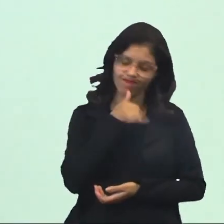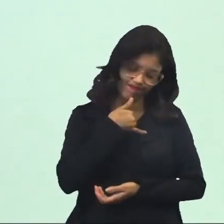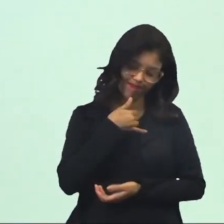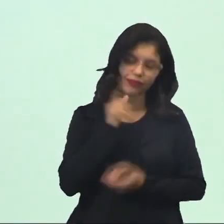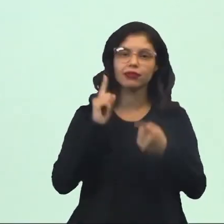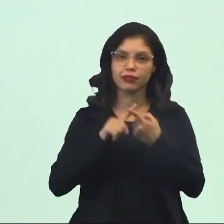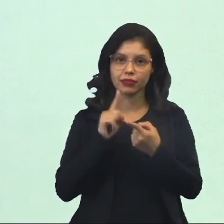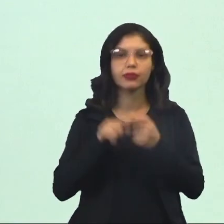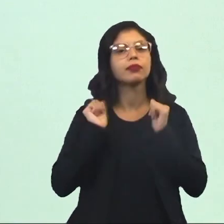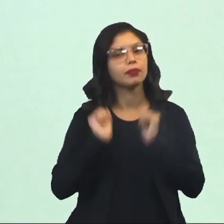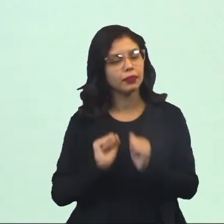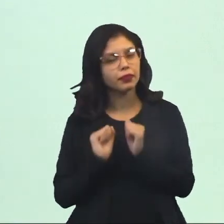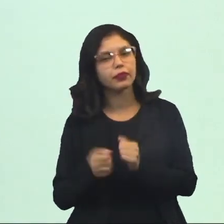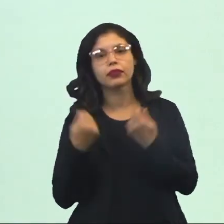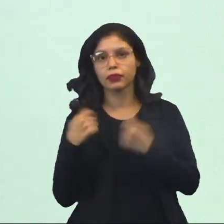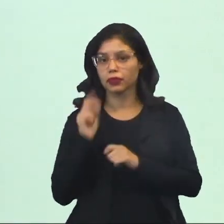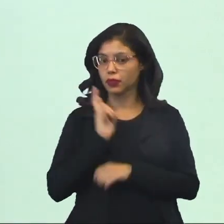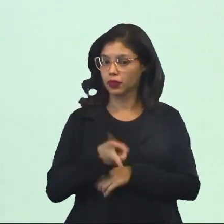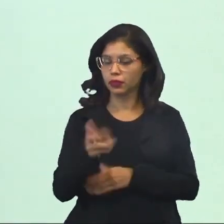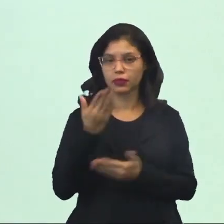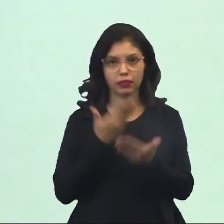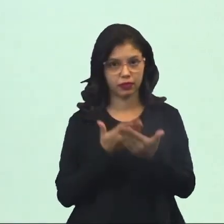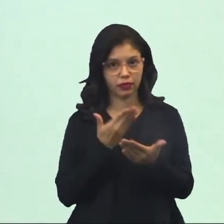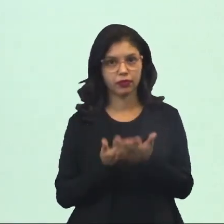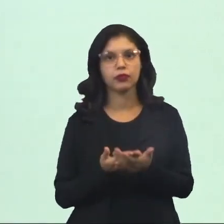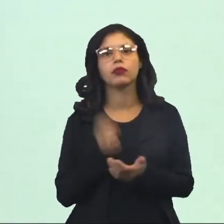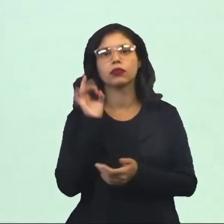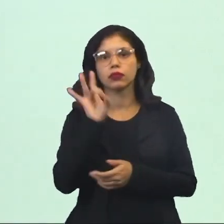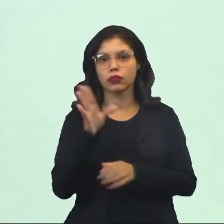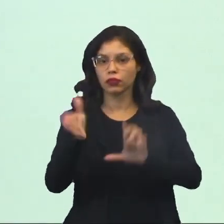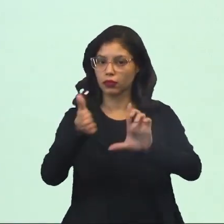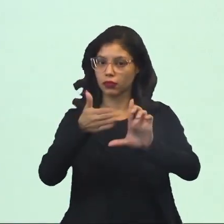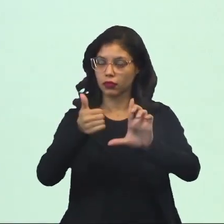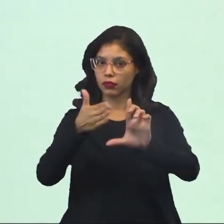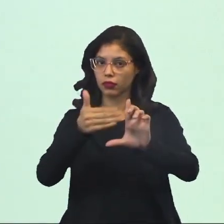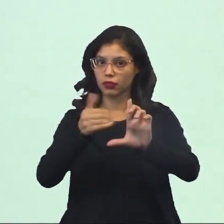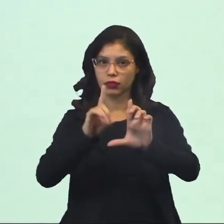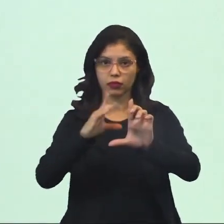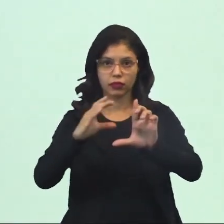porque você pode e deve continuar estudando. É só você acessar a